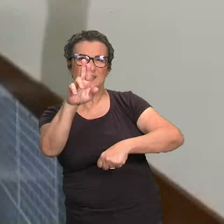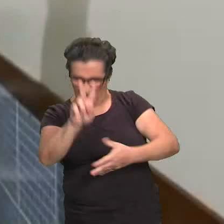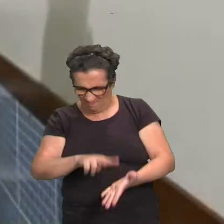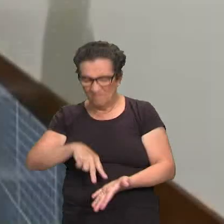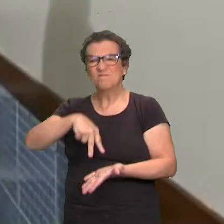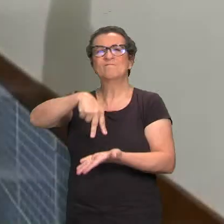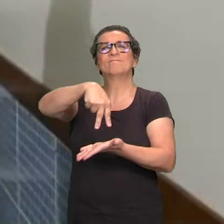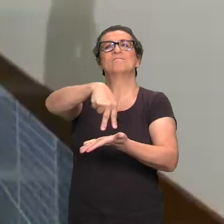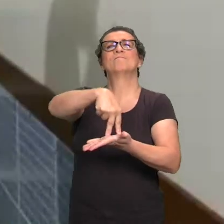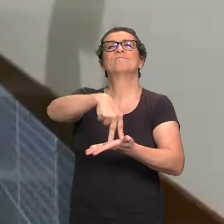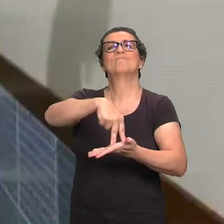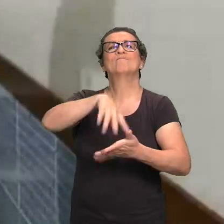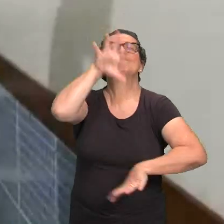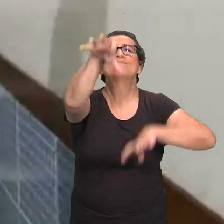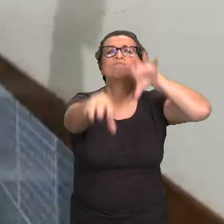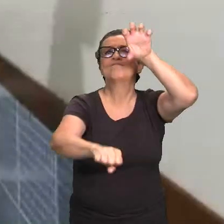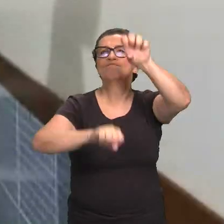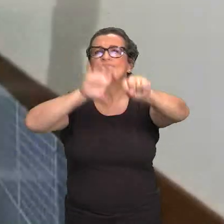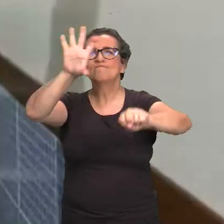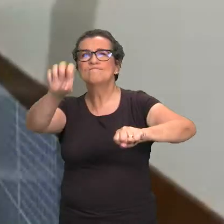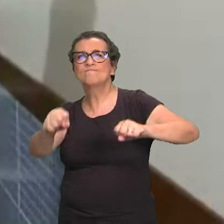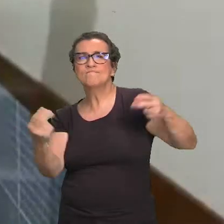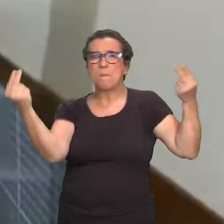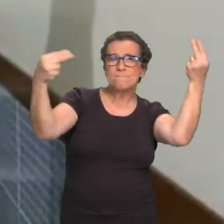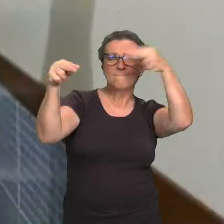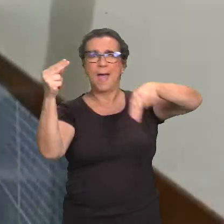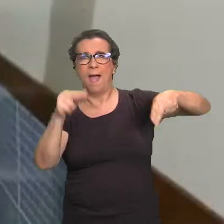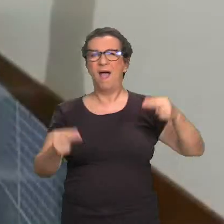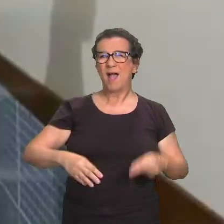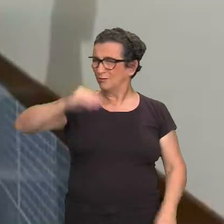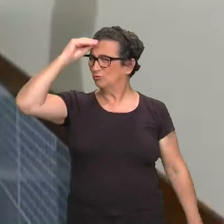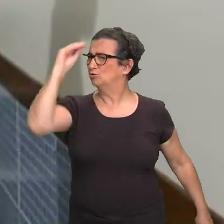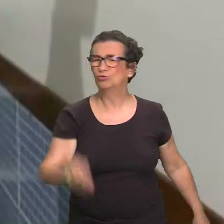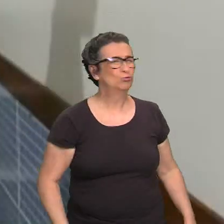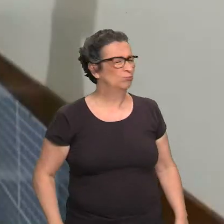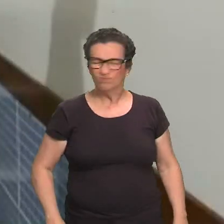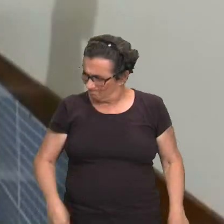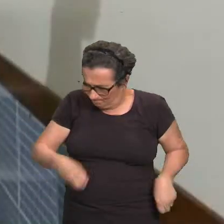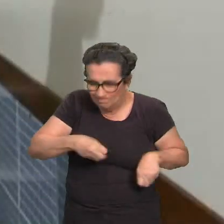construir. Não desistir, levar adiante,